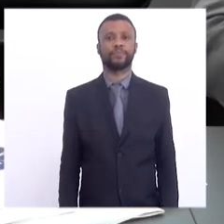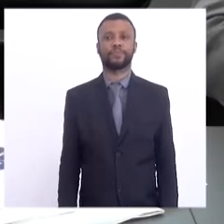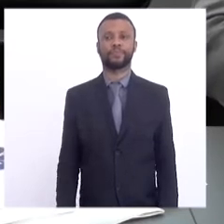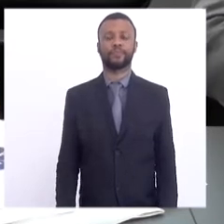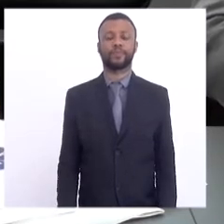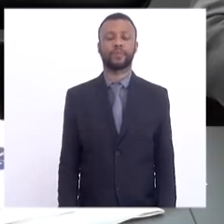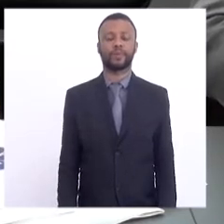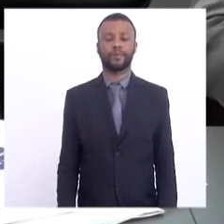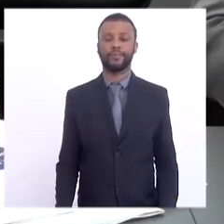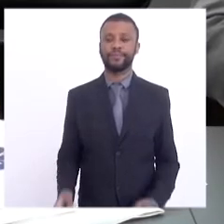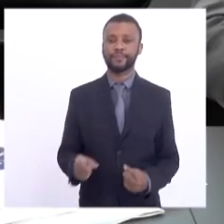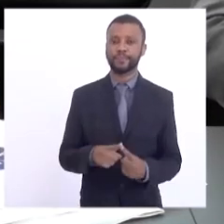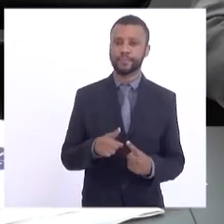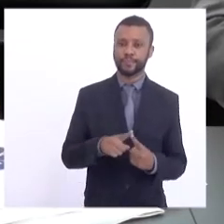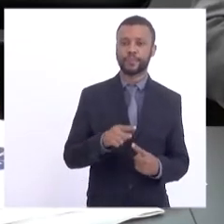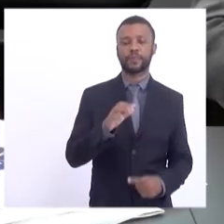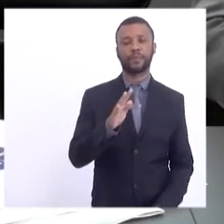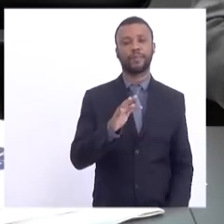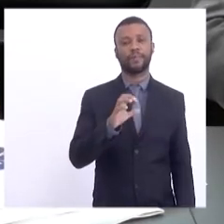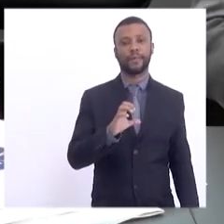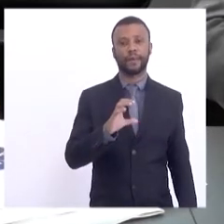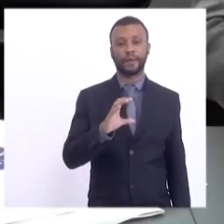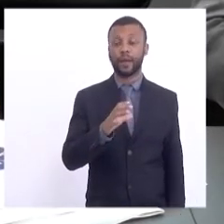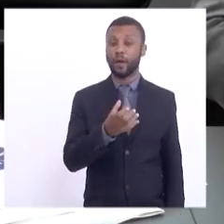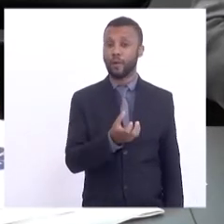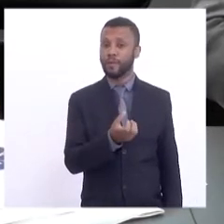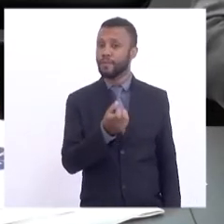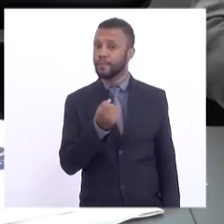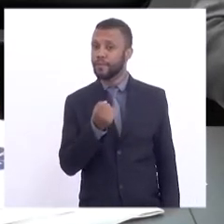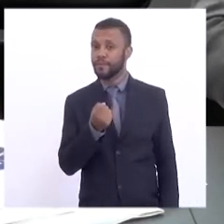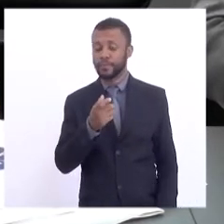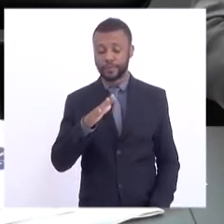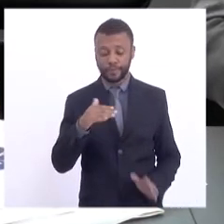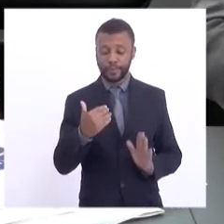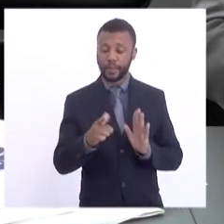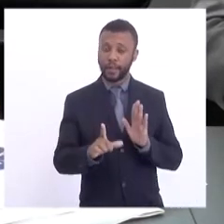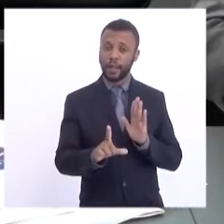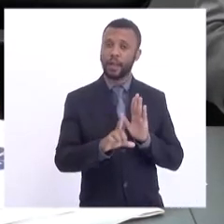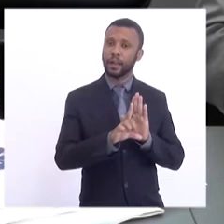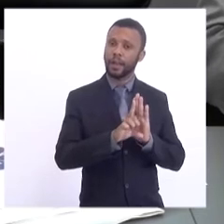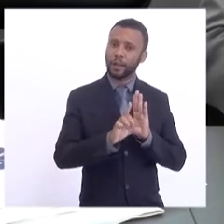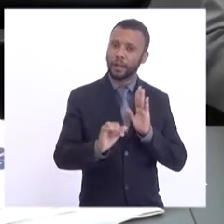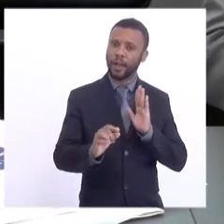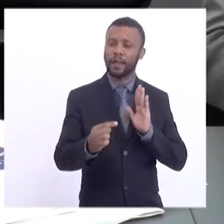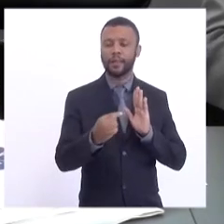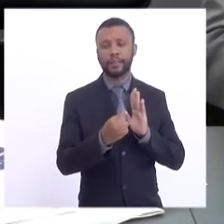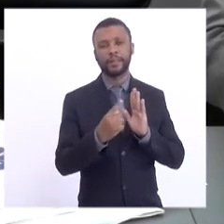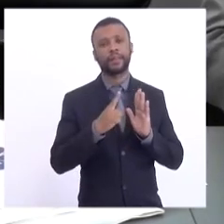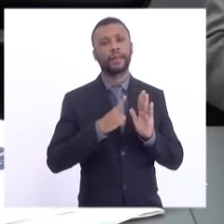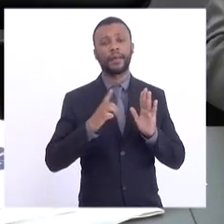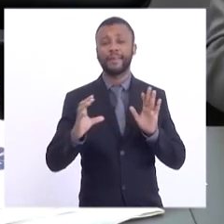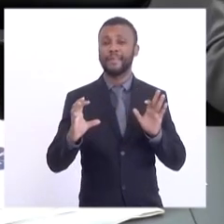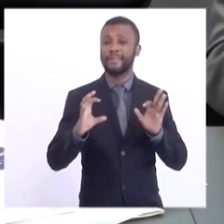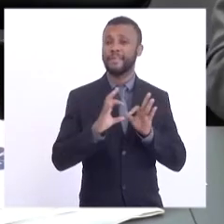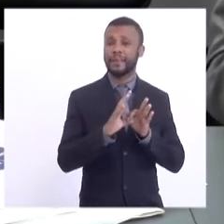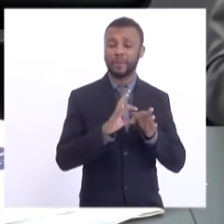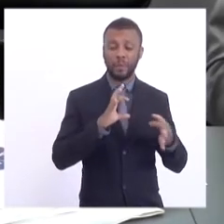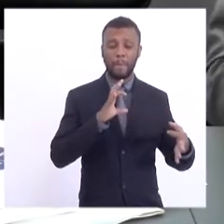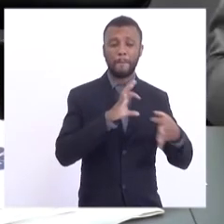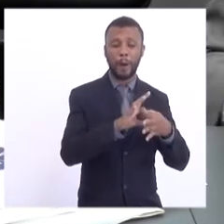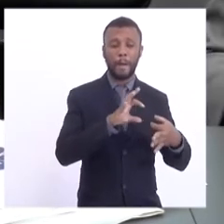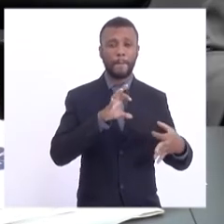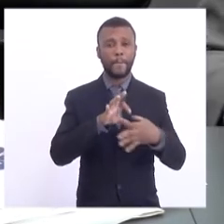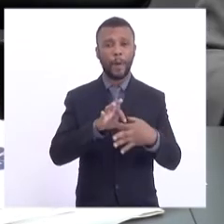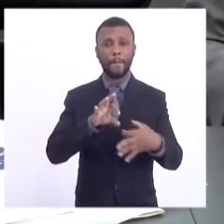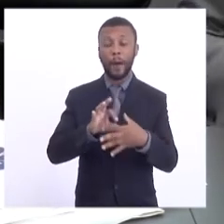o ofec ele é um fundo que legalmente tem um número muito grande de vinculações entender quando acesso